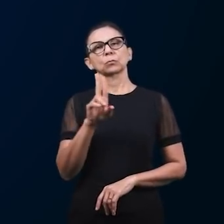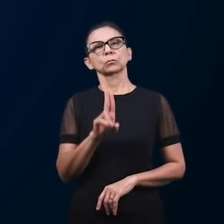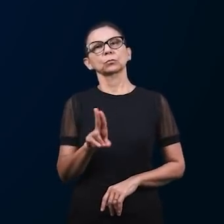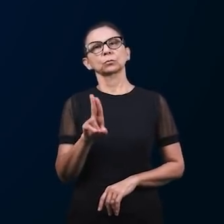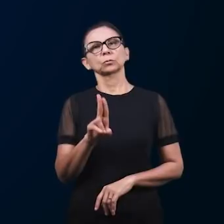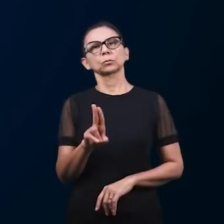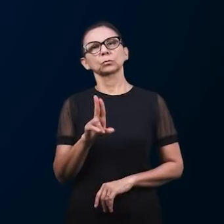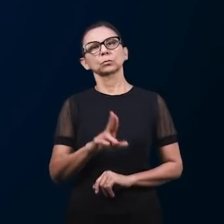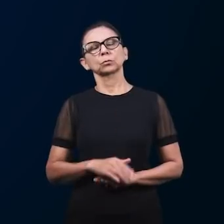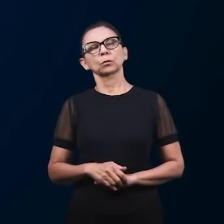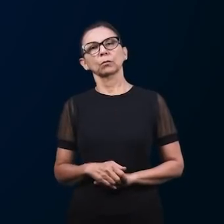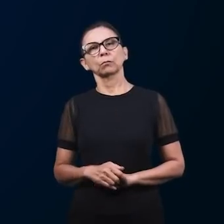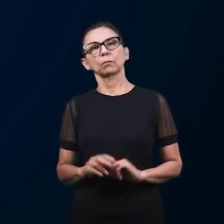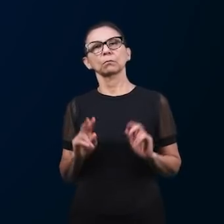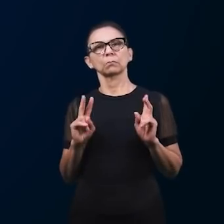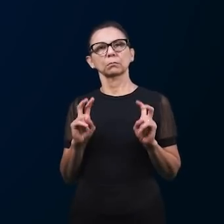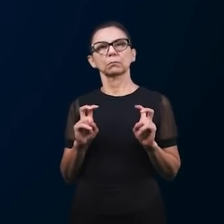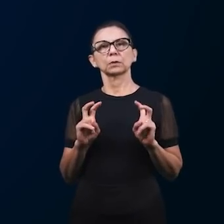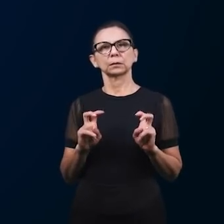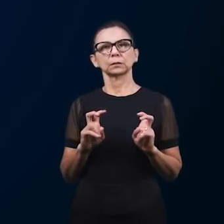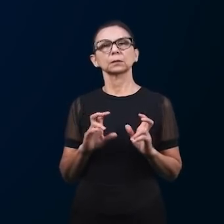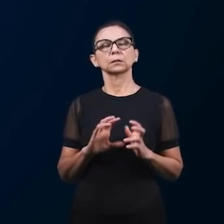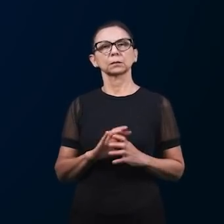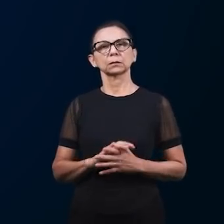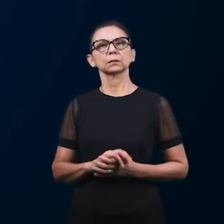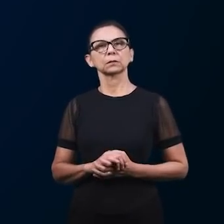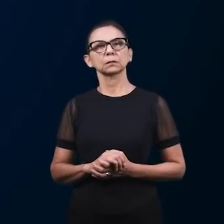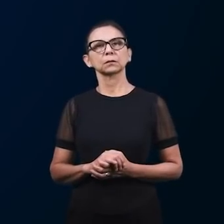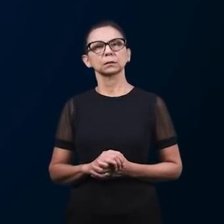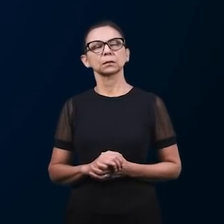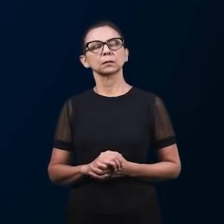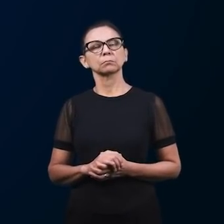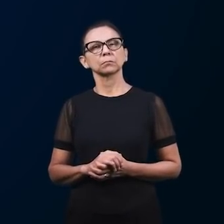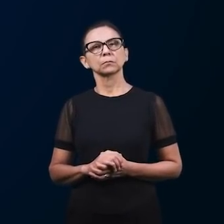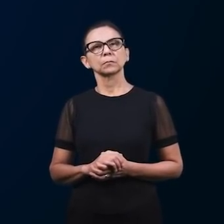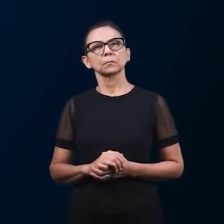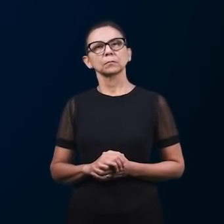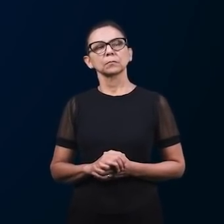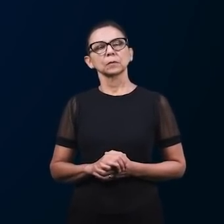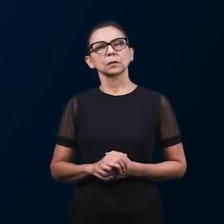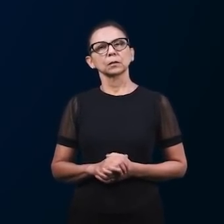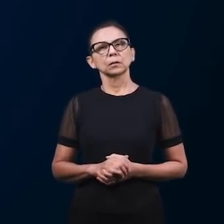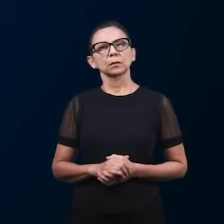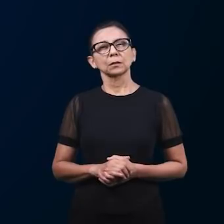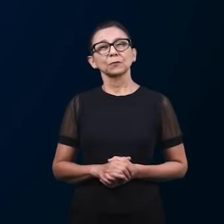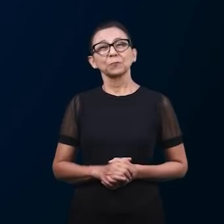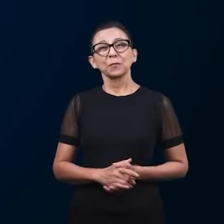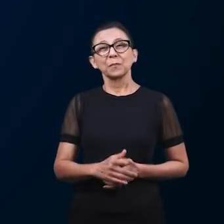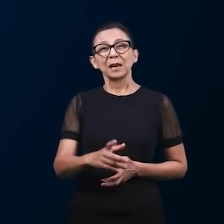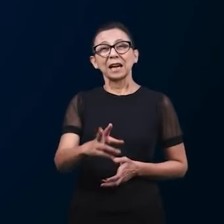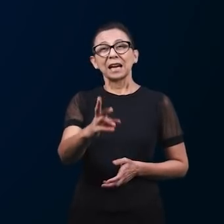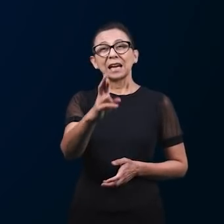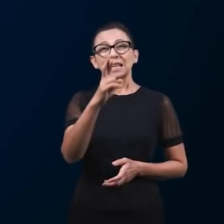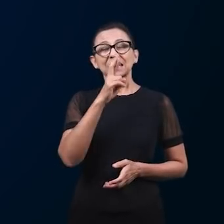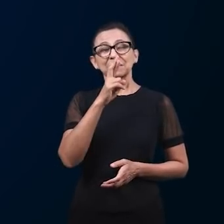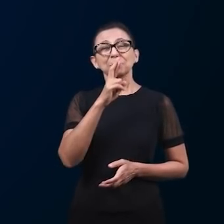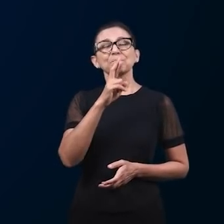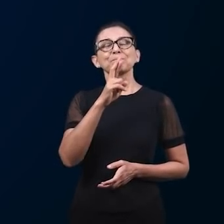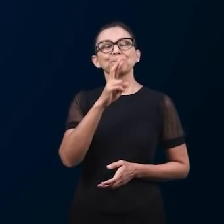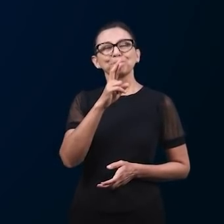uma colocação que foi para esse obreiro uma verdadeira e exata